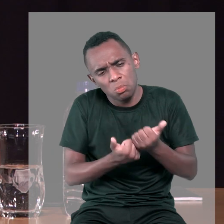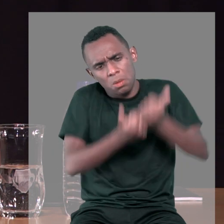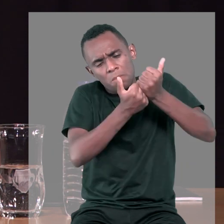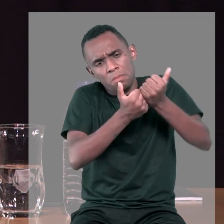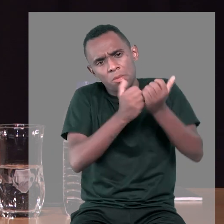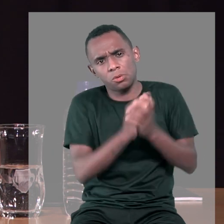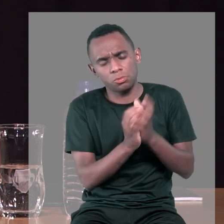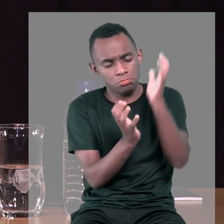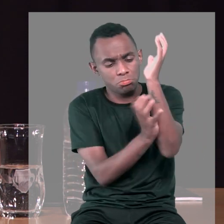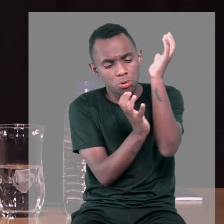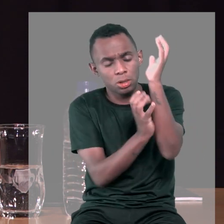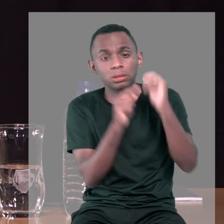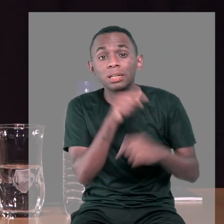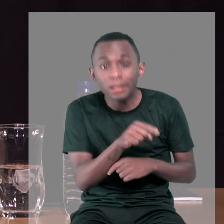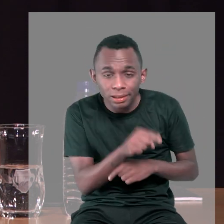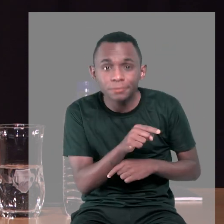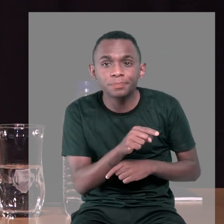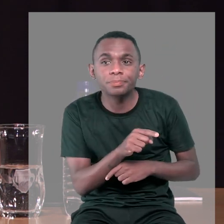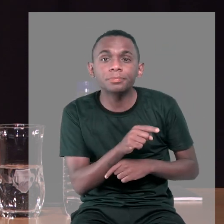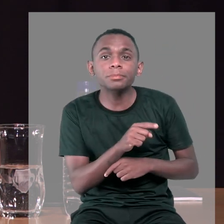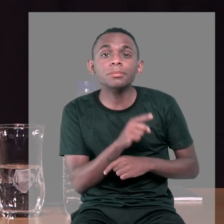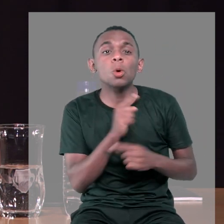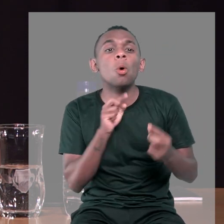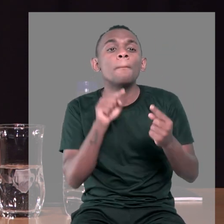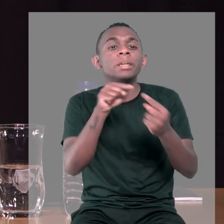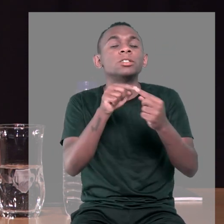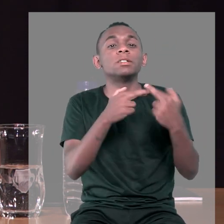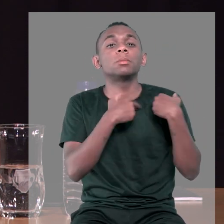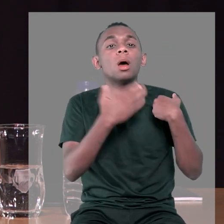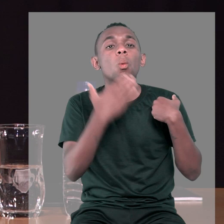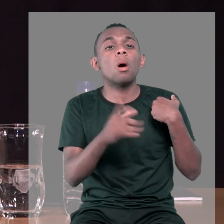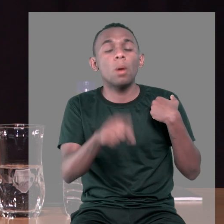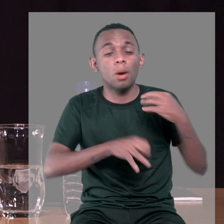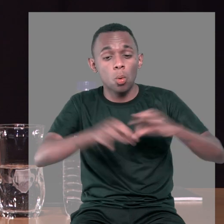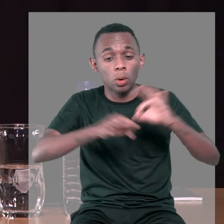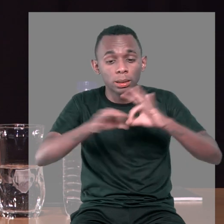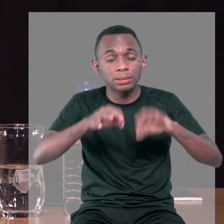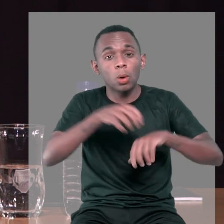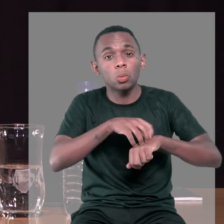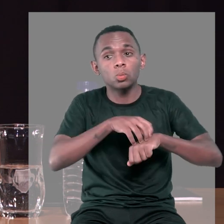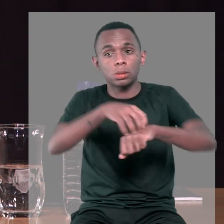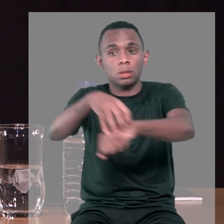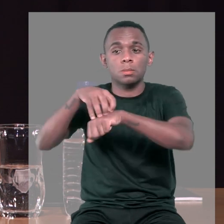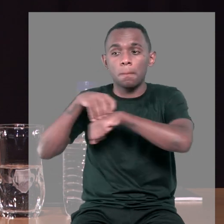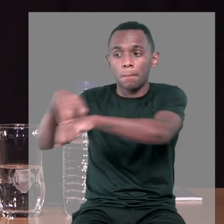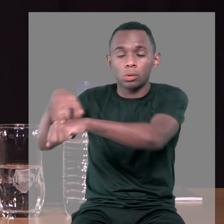dos perseguidos pelo governo nazista, perseguidos, em especial os judeus, mas não